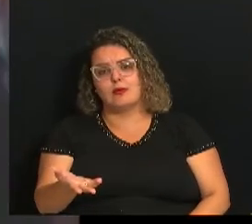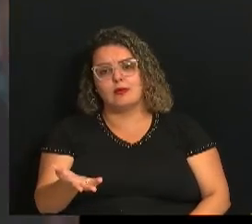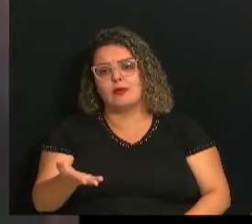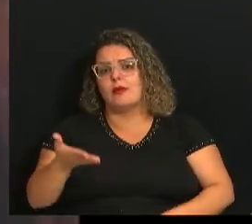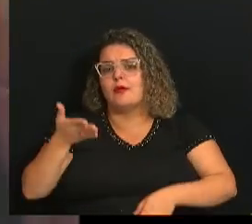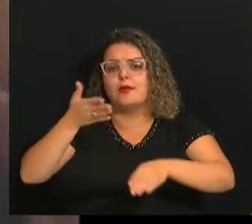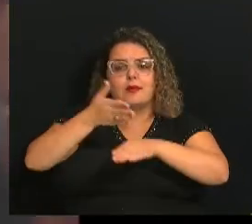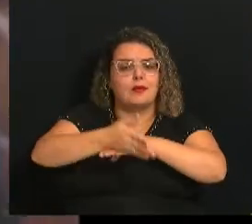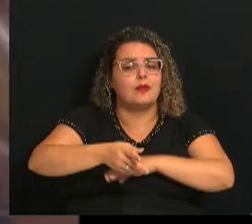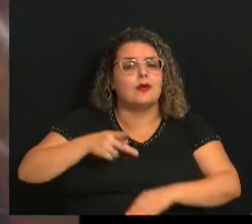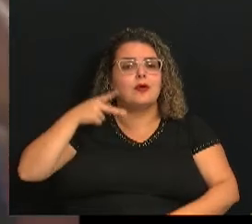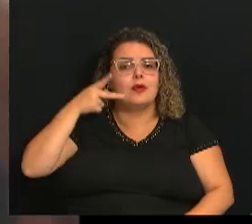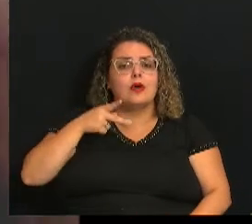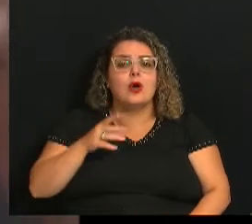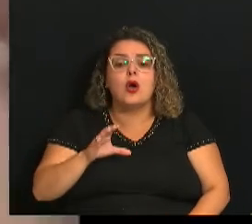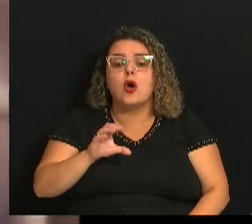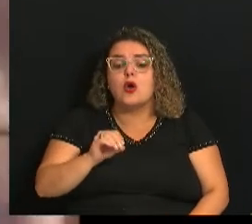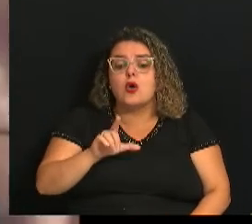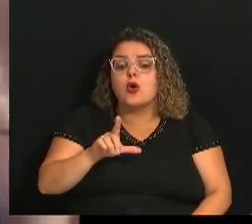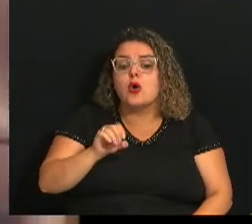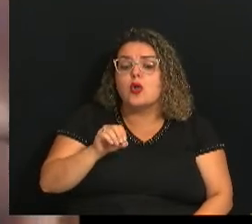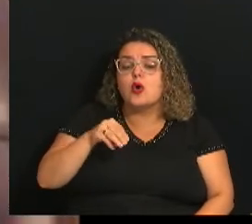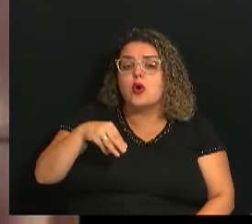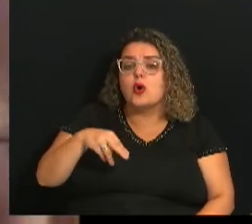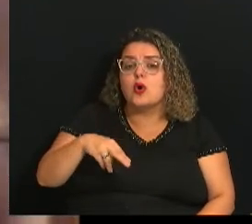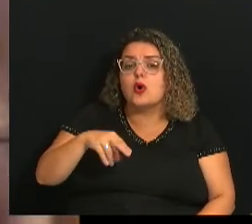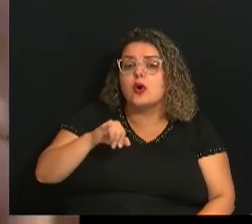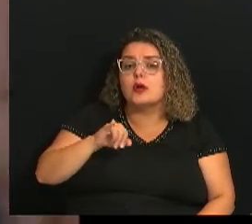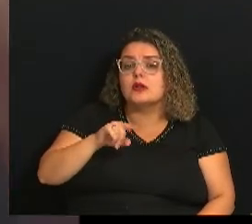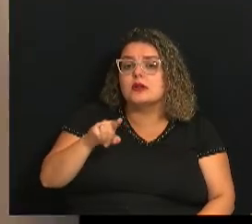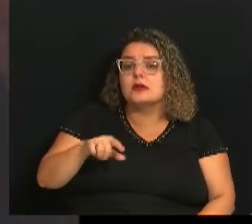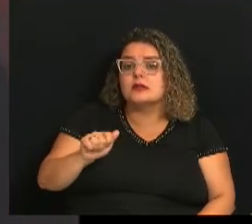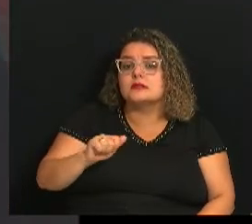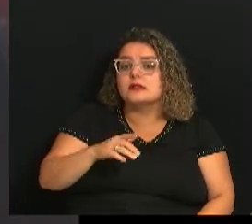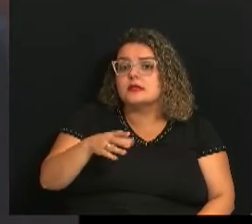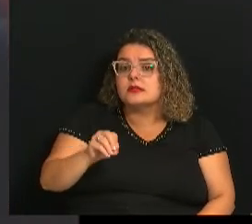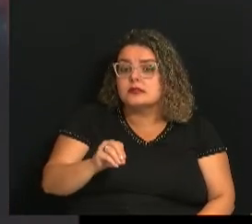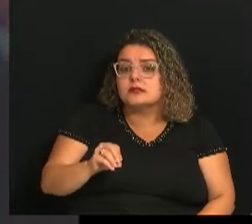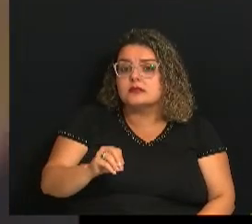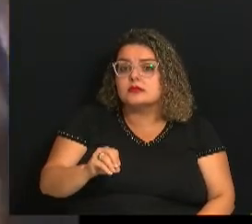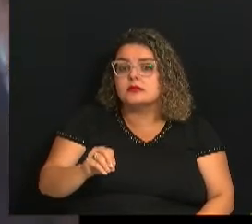de colonização, destruir patrimônio,